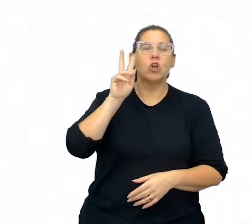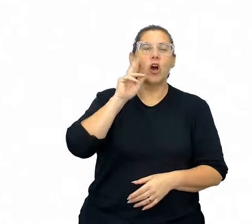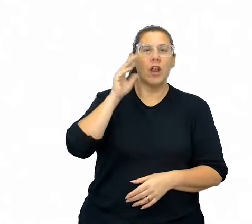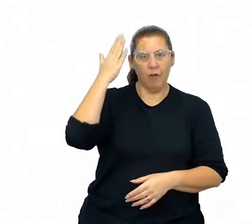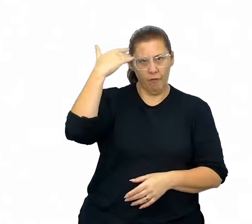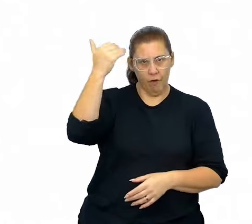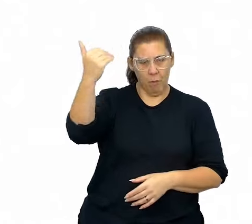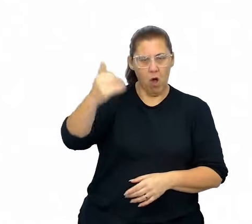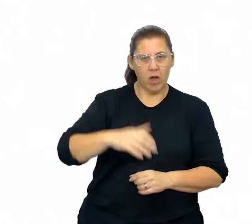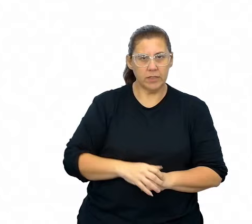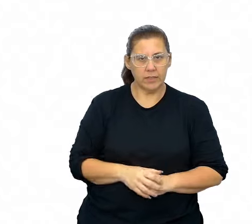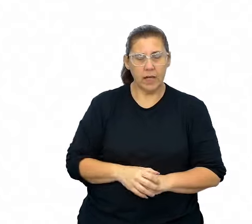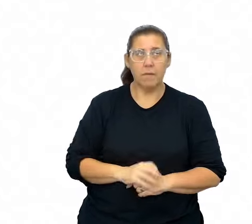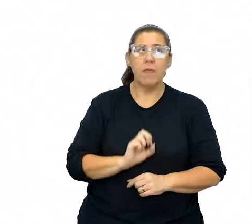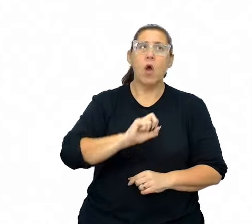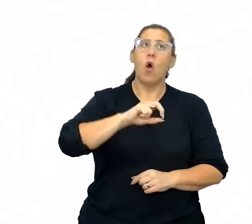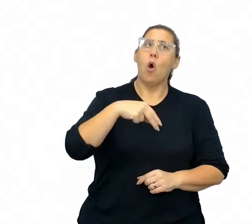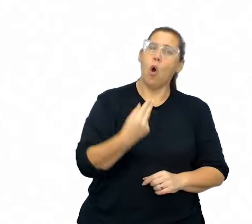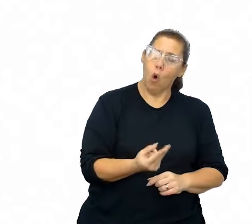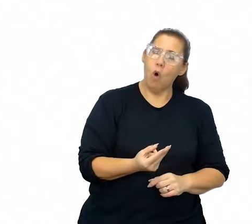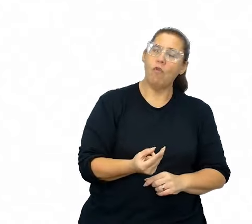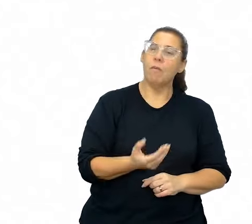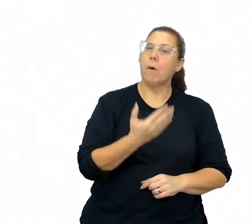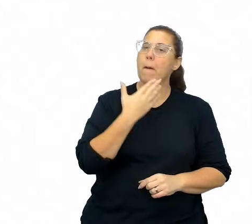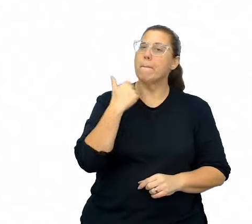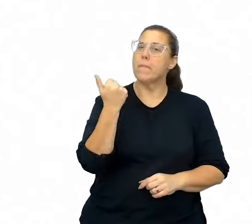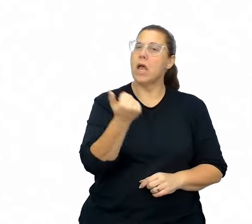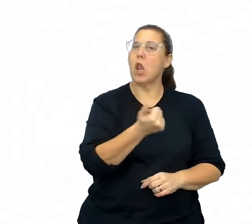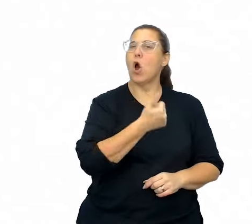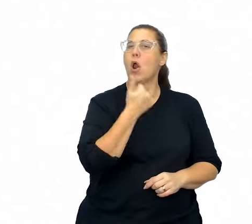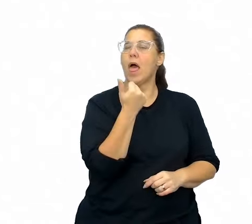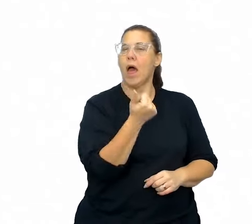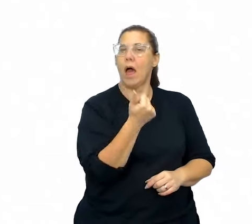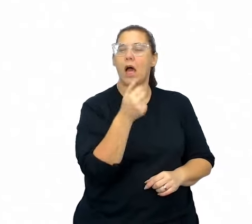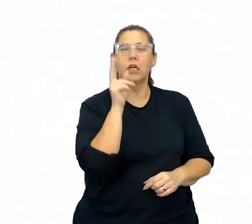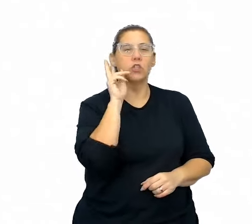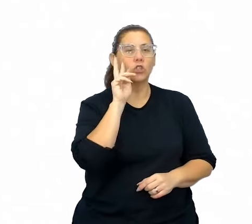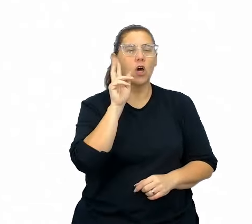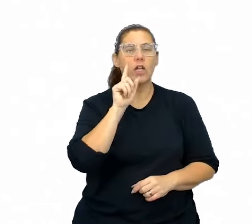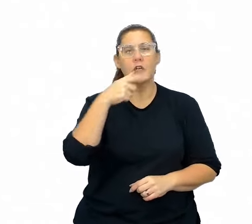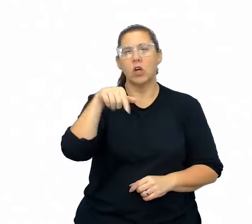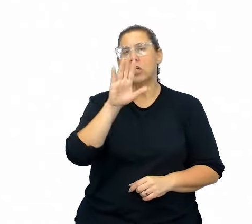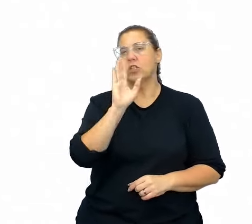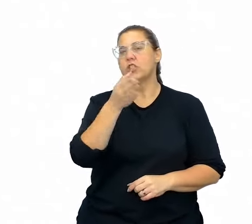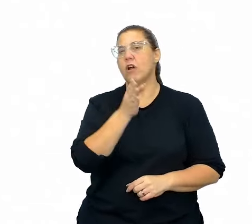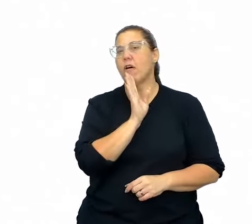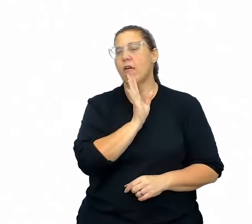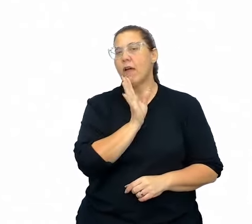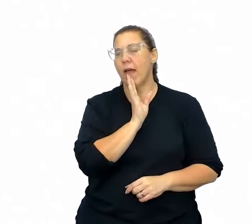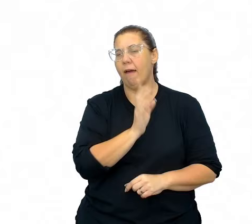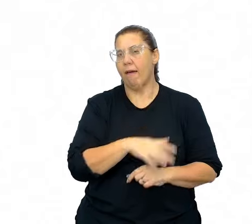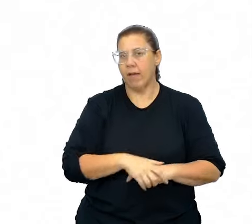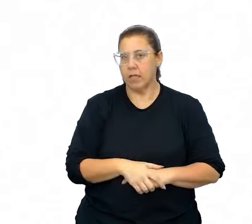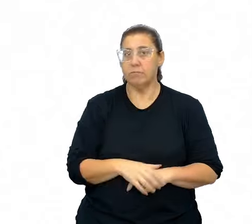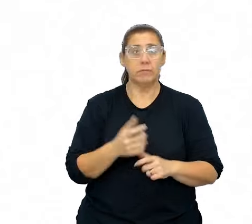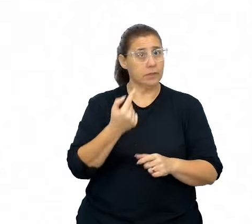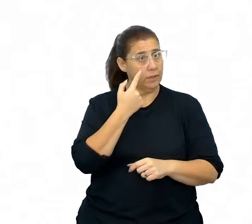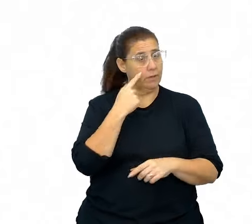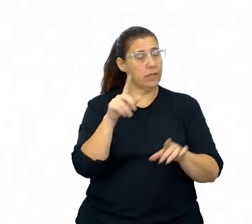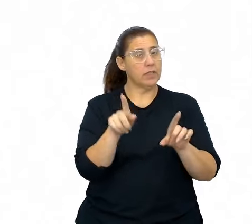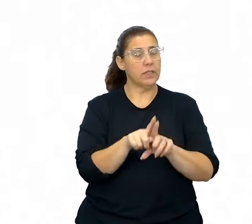pelo público ou vamos ampliar esse repertório do público? Isso a gente precisa definir